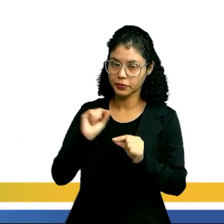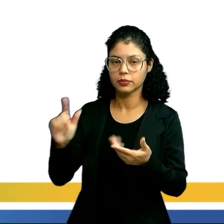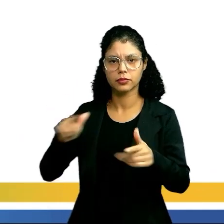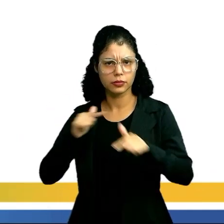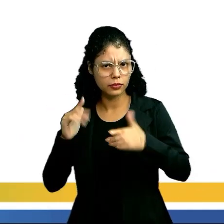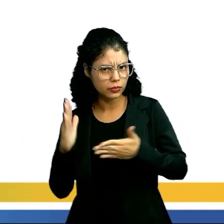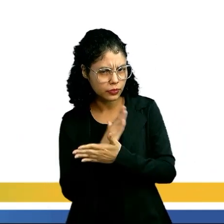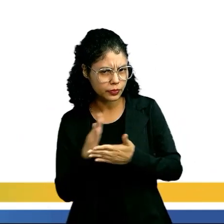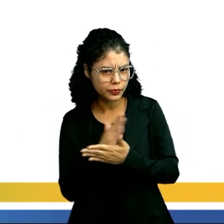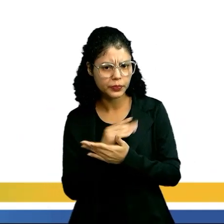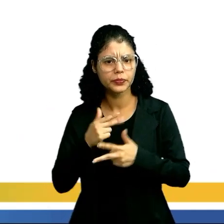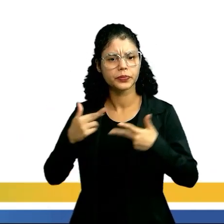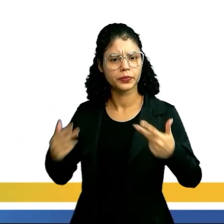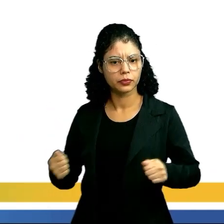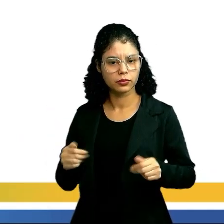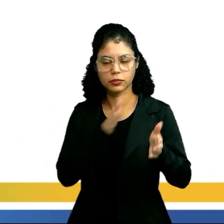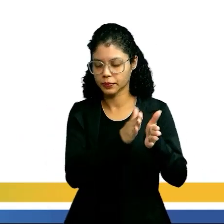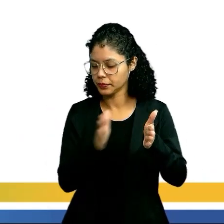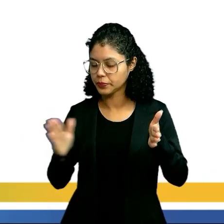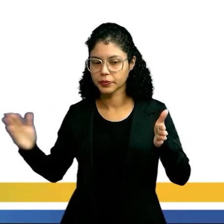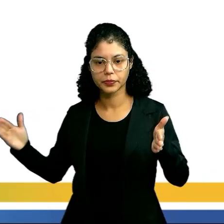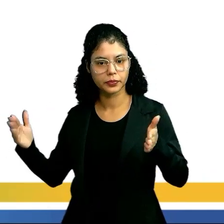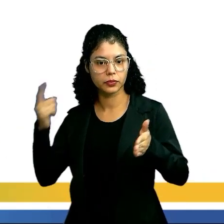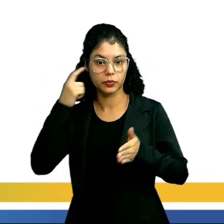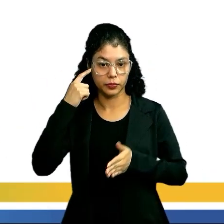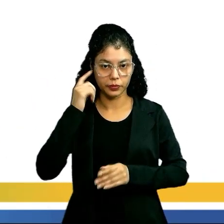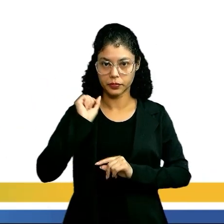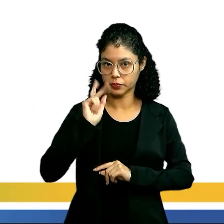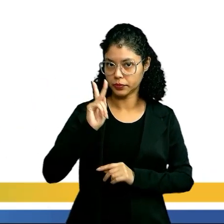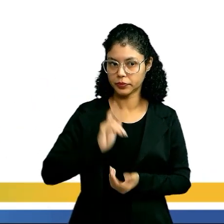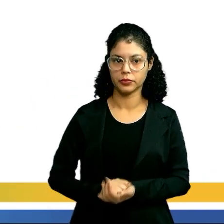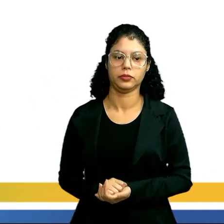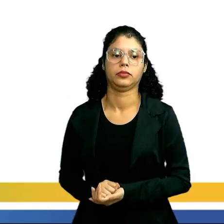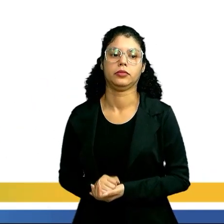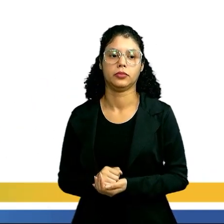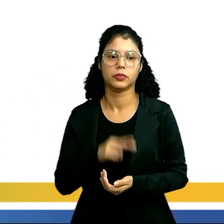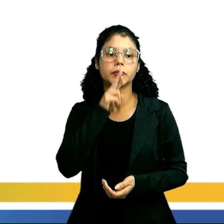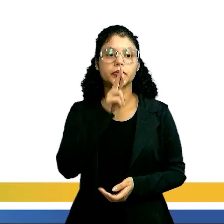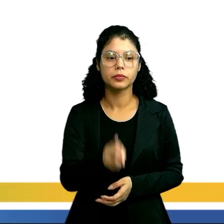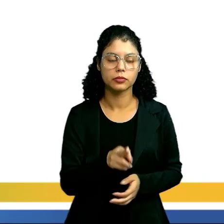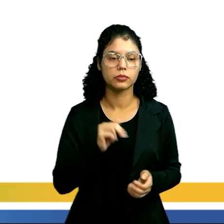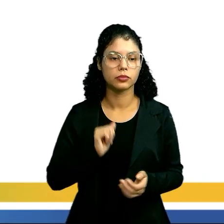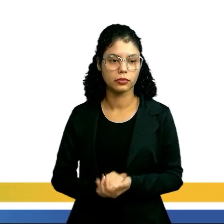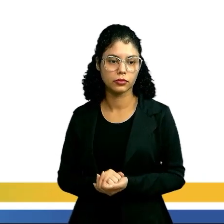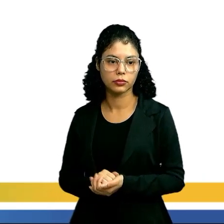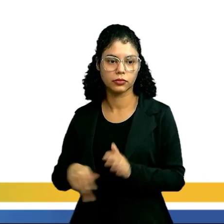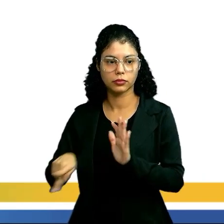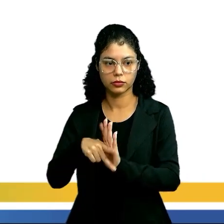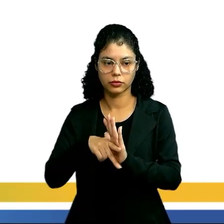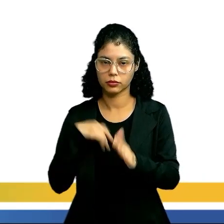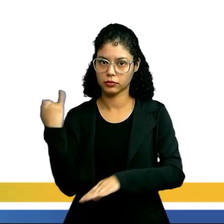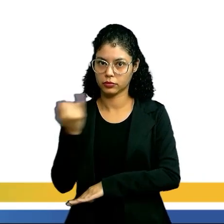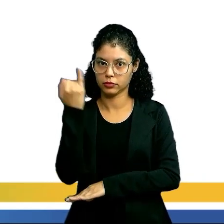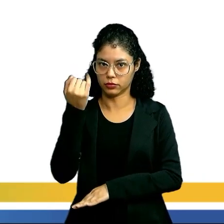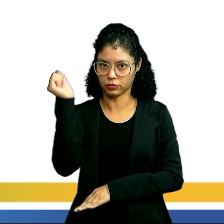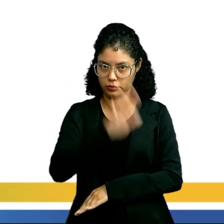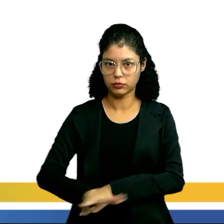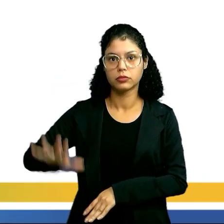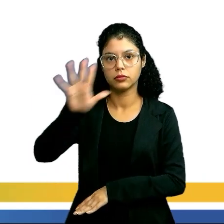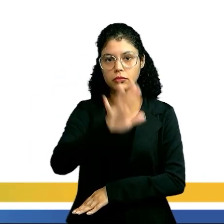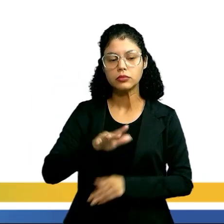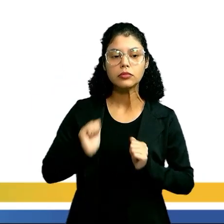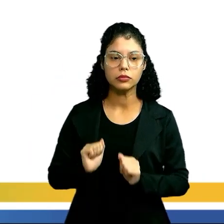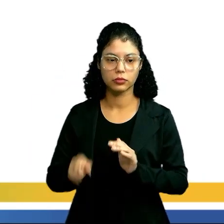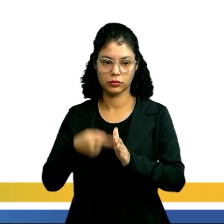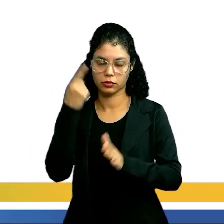algumas coisas, certo? Numa sequência lógica, ok? Então, resolução de equações, que é importante, geralmente ela pode